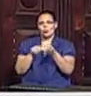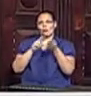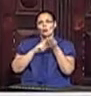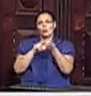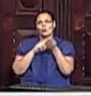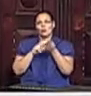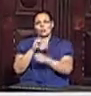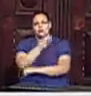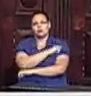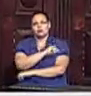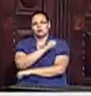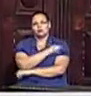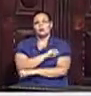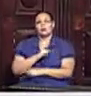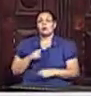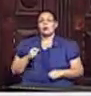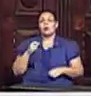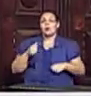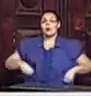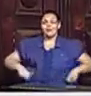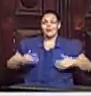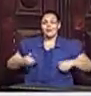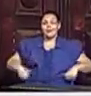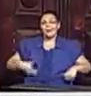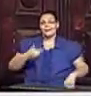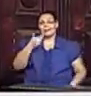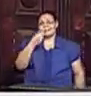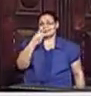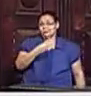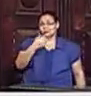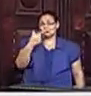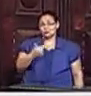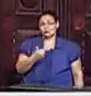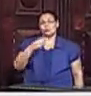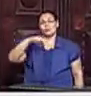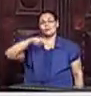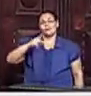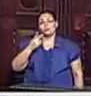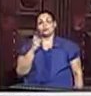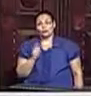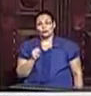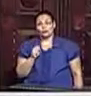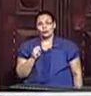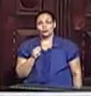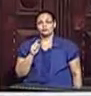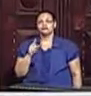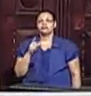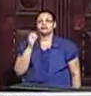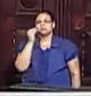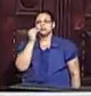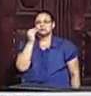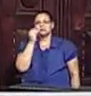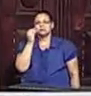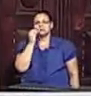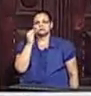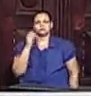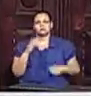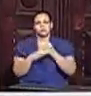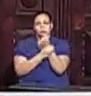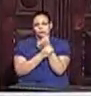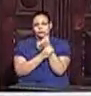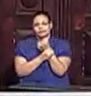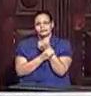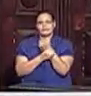Janeiro gasta 32 milhões de reais com segurança, 16 para tentar garantir o funcionamento e a segurança